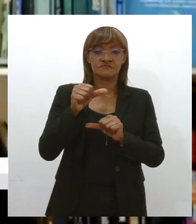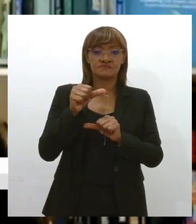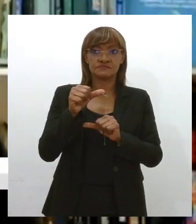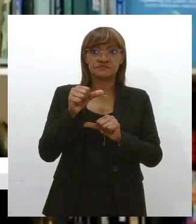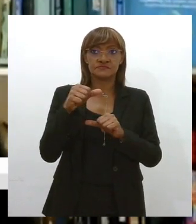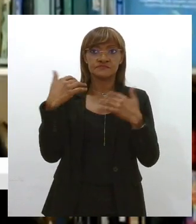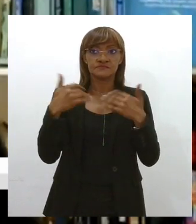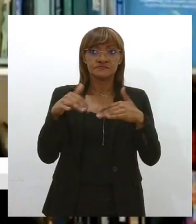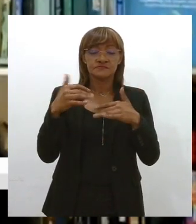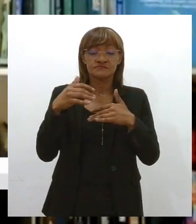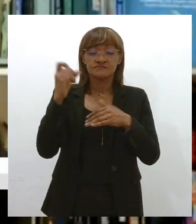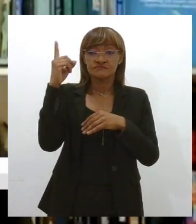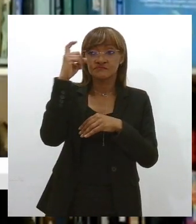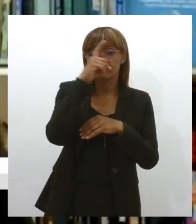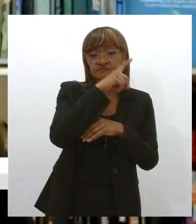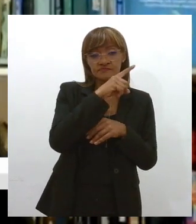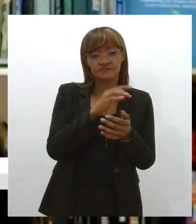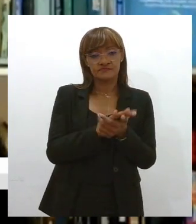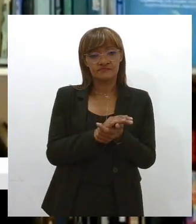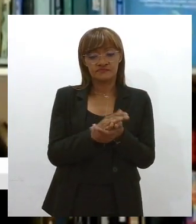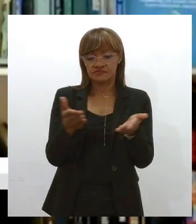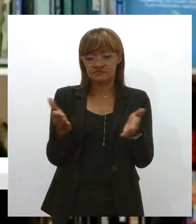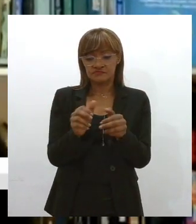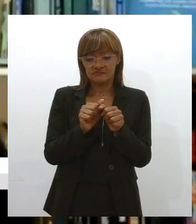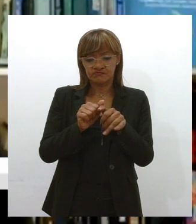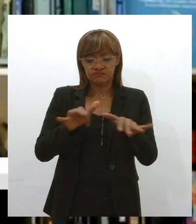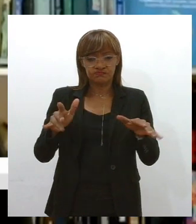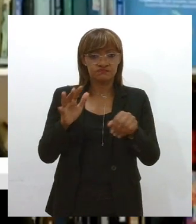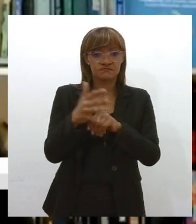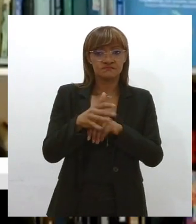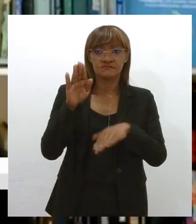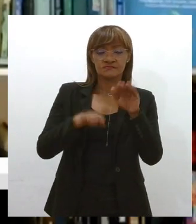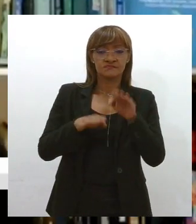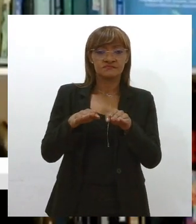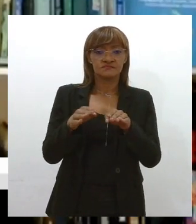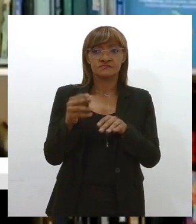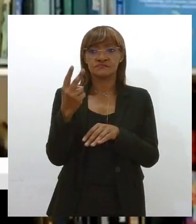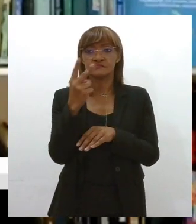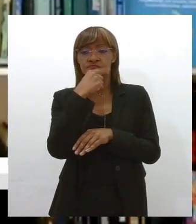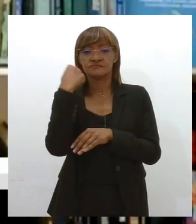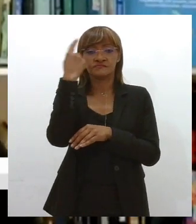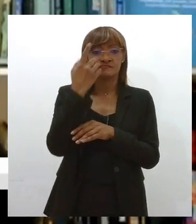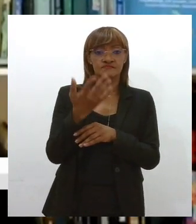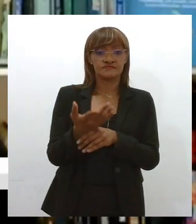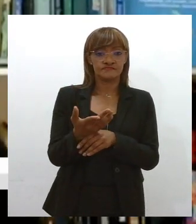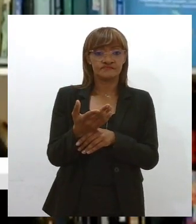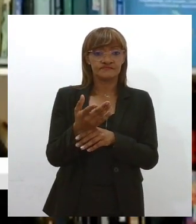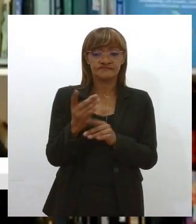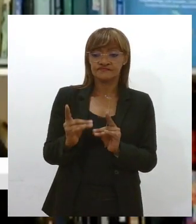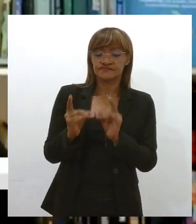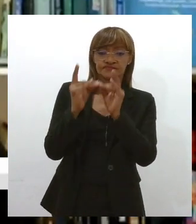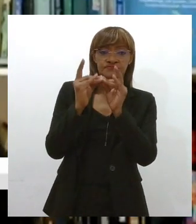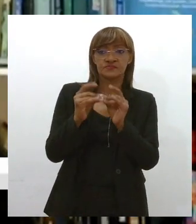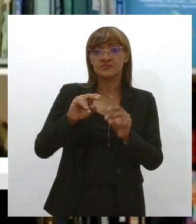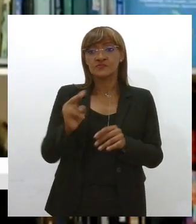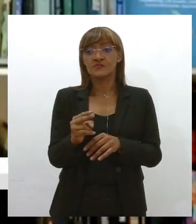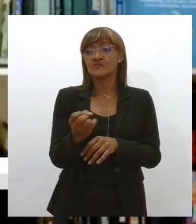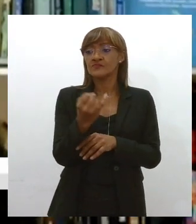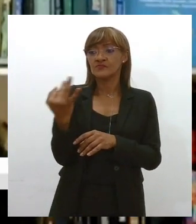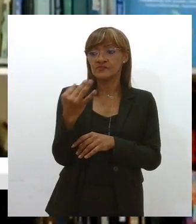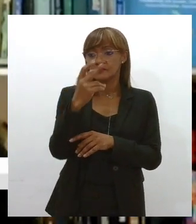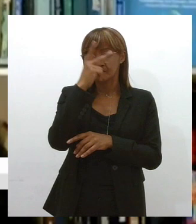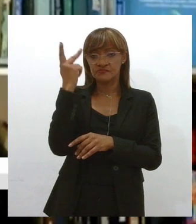foi no cenário pandêmico, que os velórios às vezes duravam 2 horas, quando podia fazer, ou quando os enterros não podiam ter pessoas